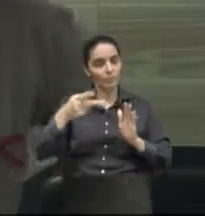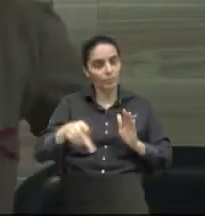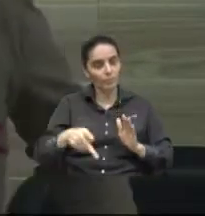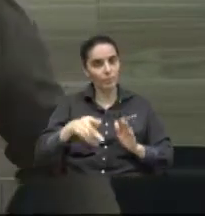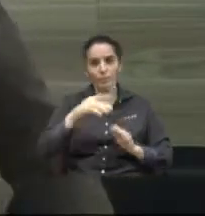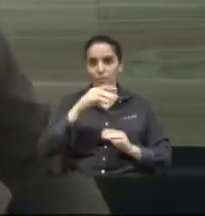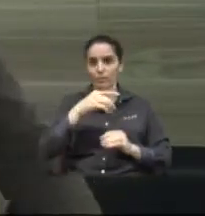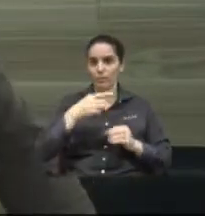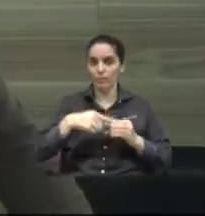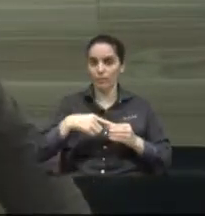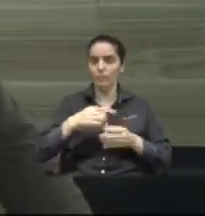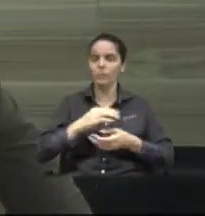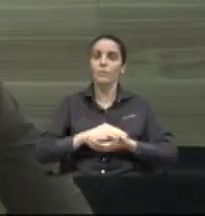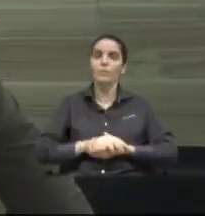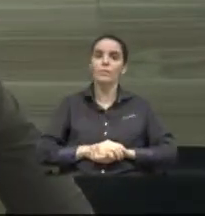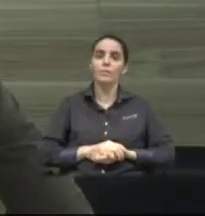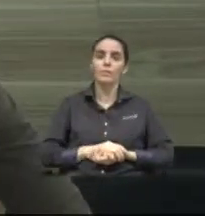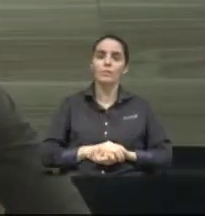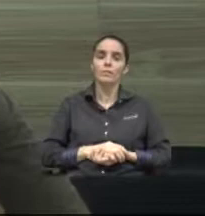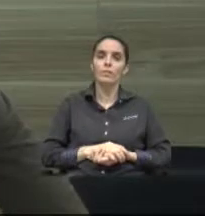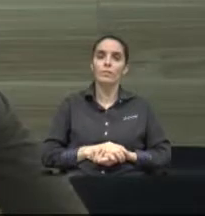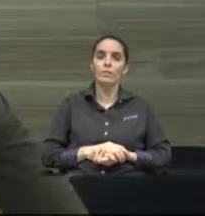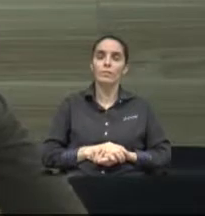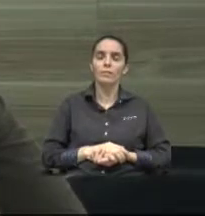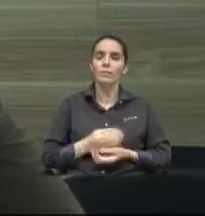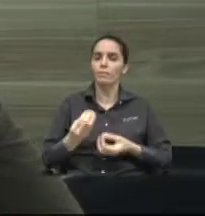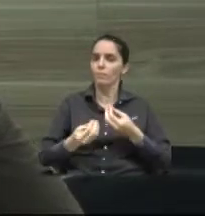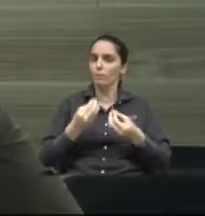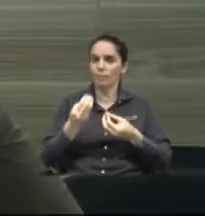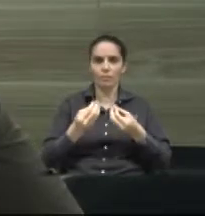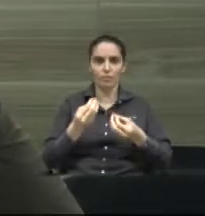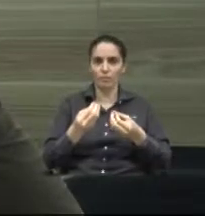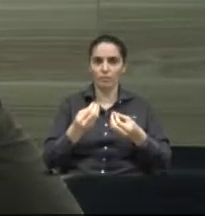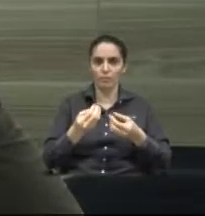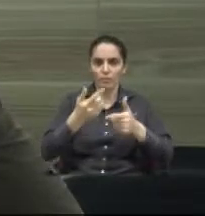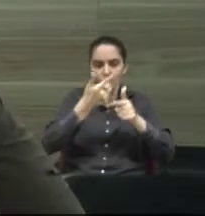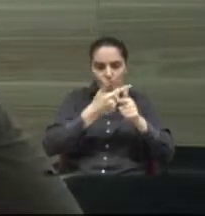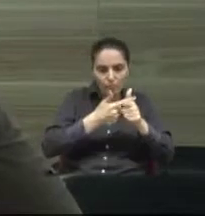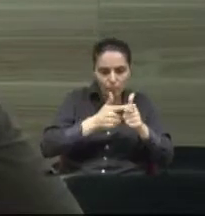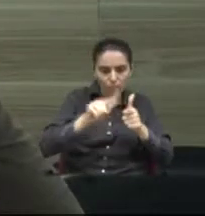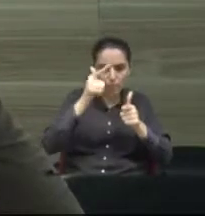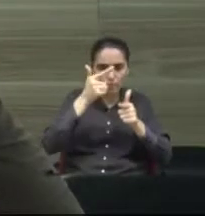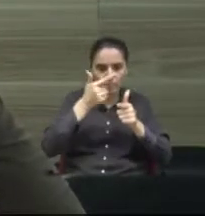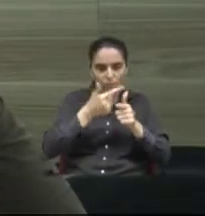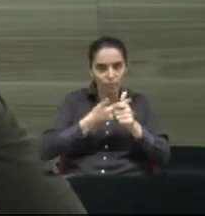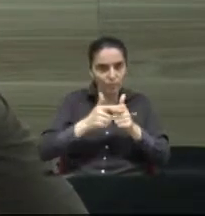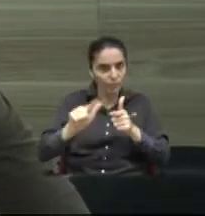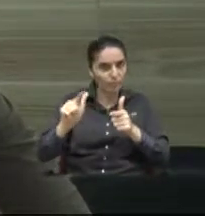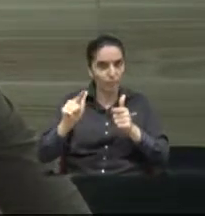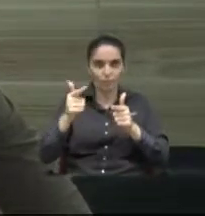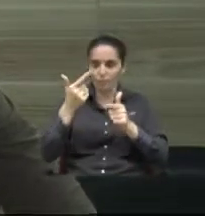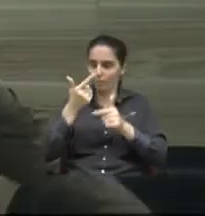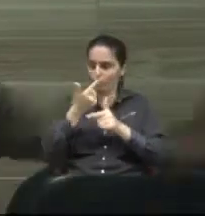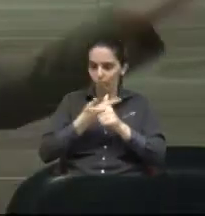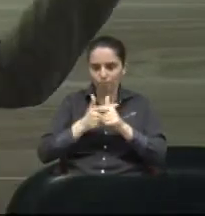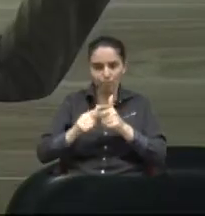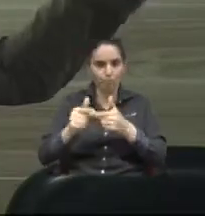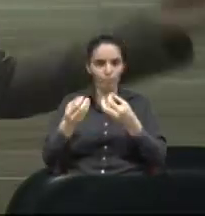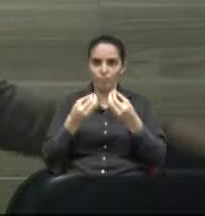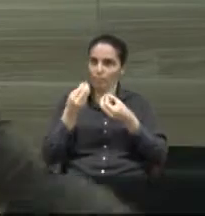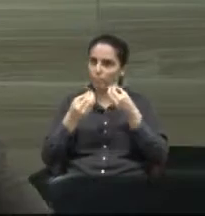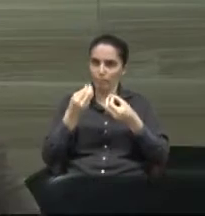horto, e nós não podemos discutir em pedaços. É o horto. Então, com